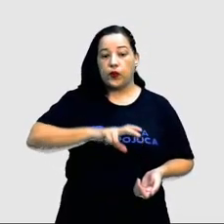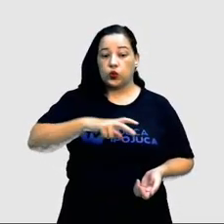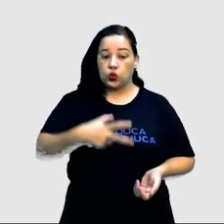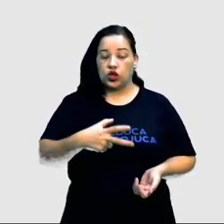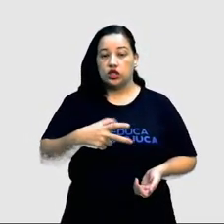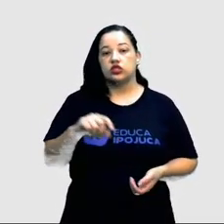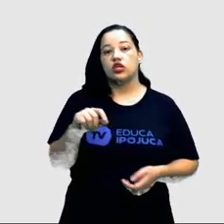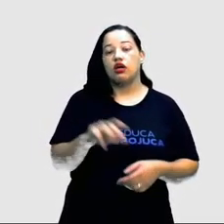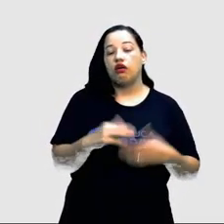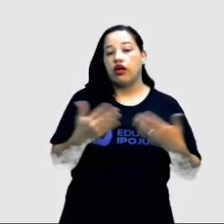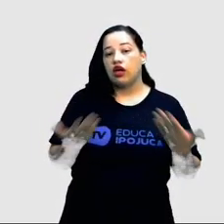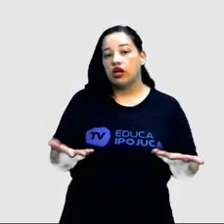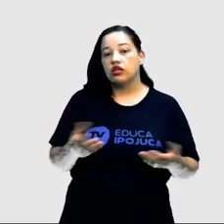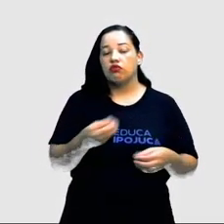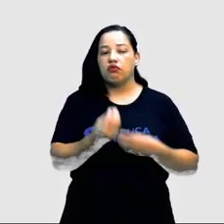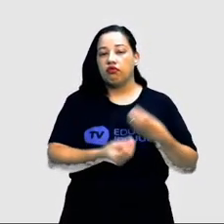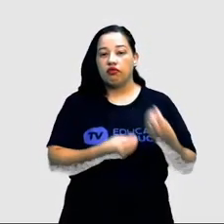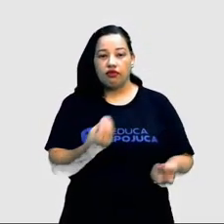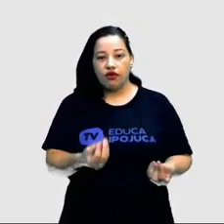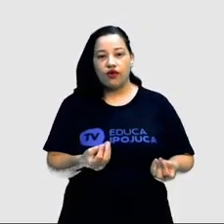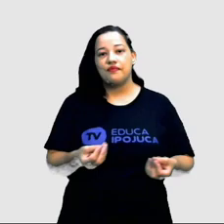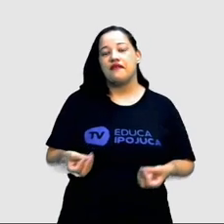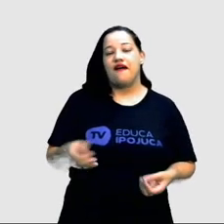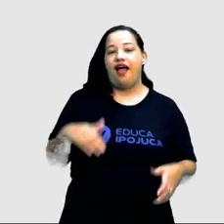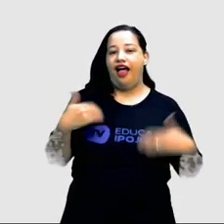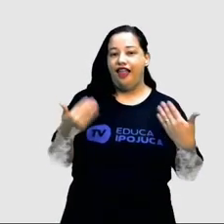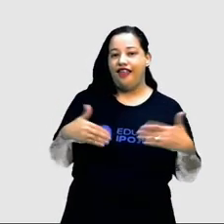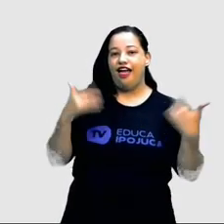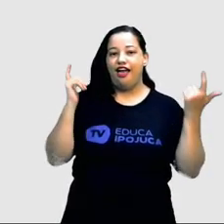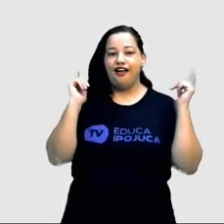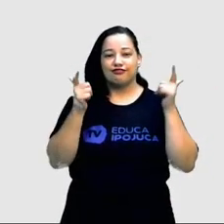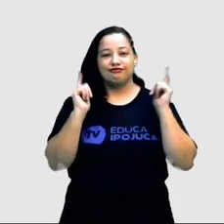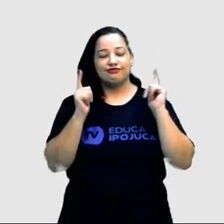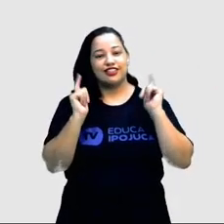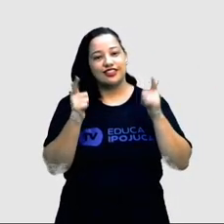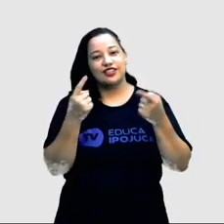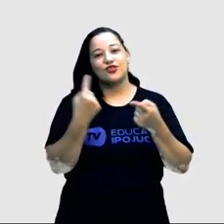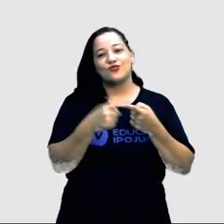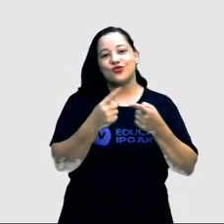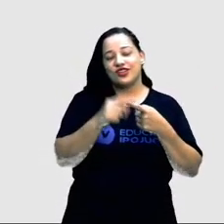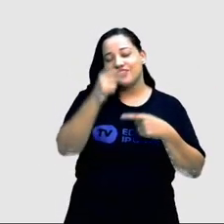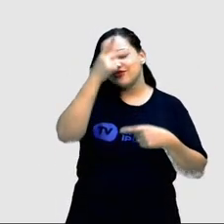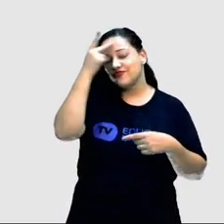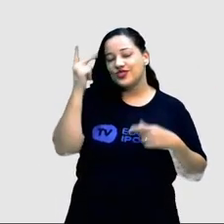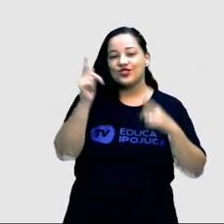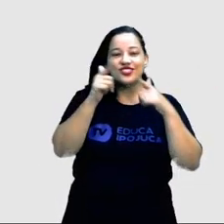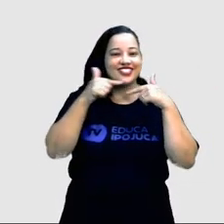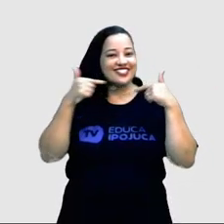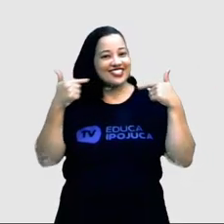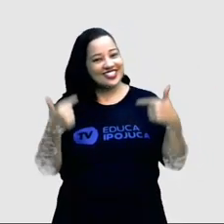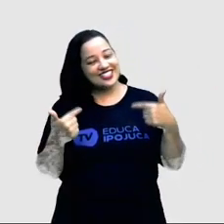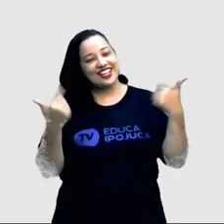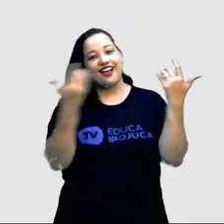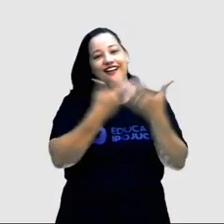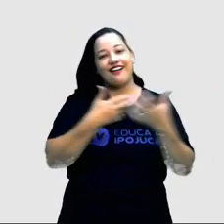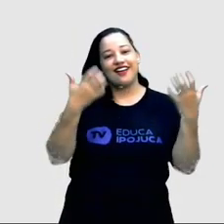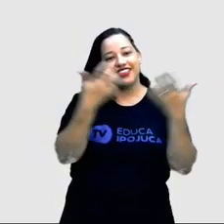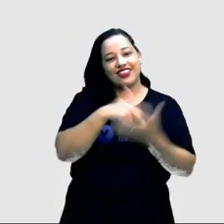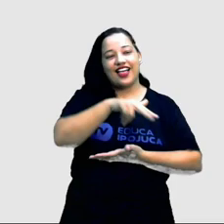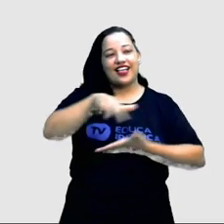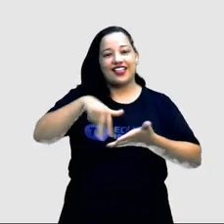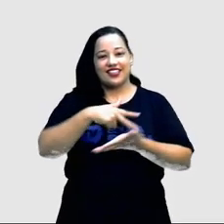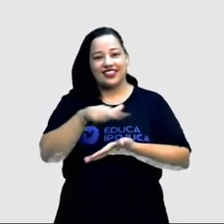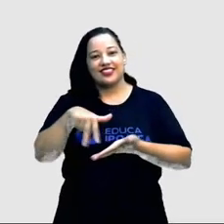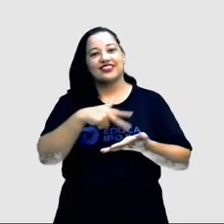suas atuações alegres e divertidas, porque as pessoas dançam sorrindo, cantando.